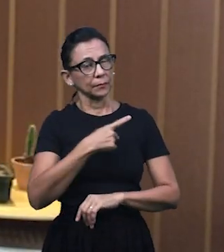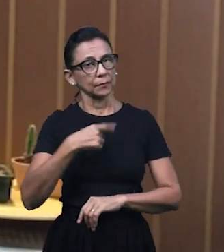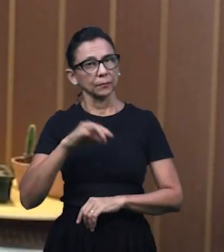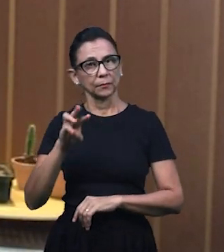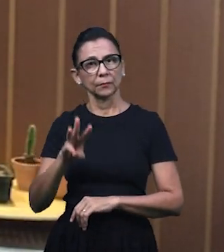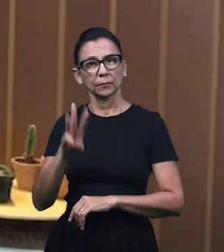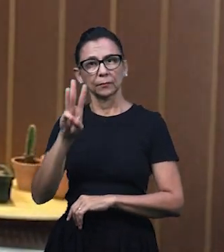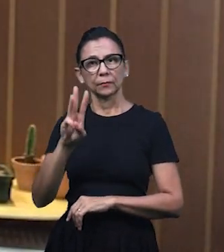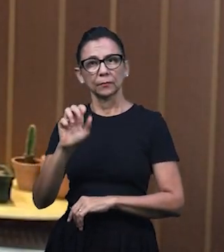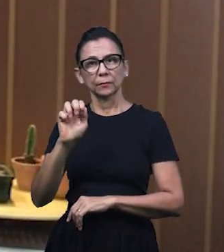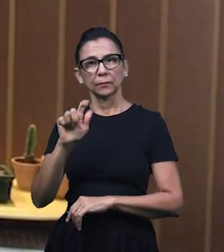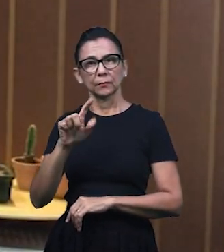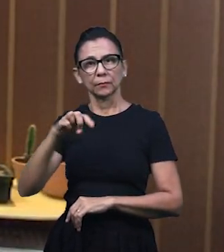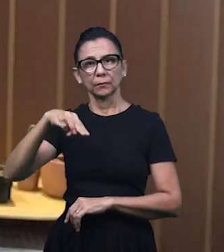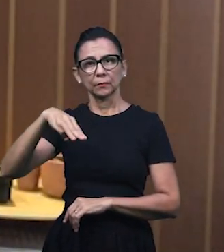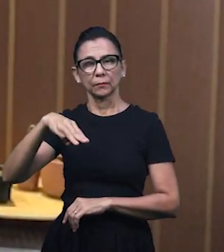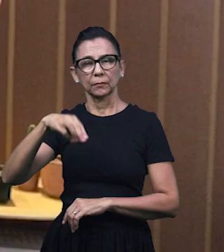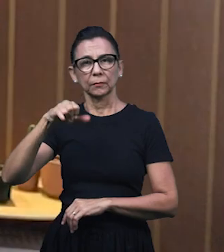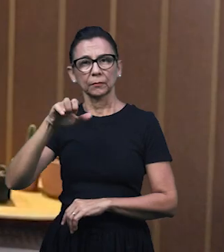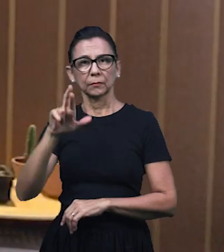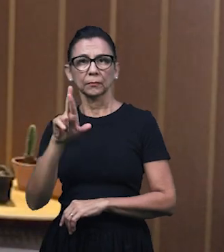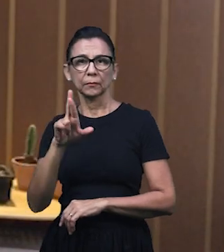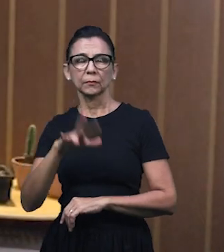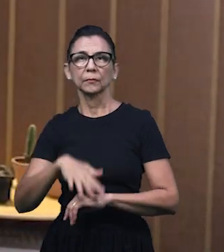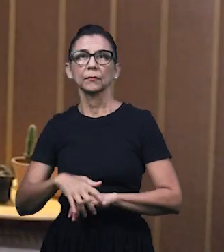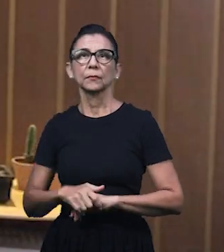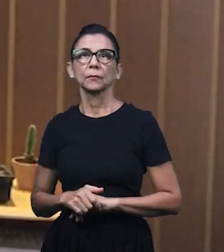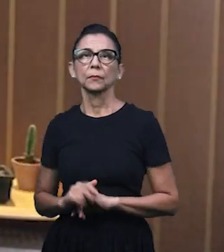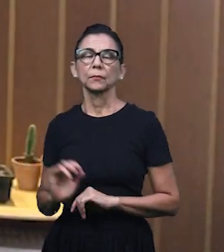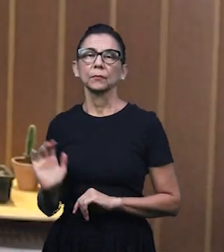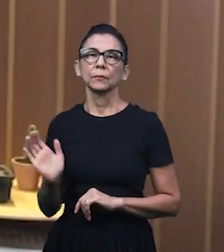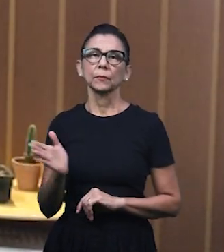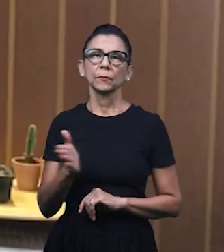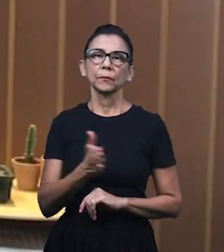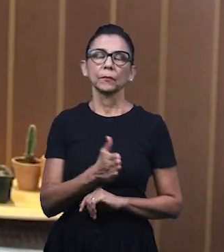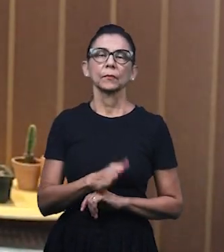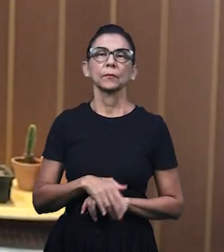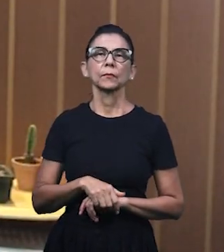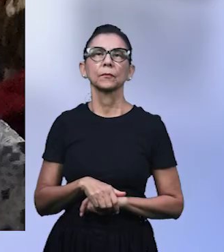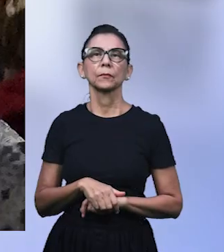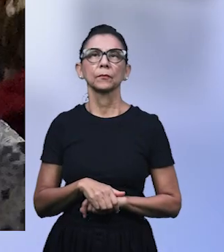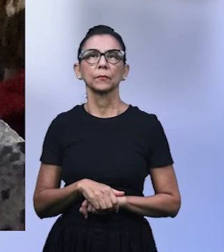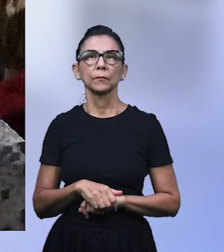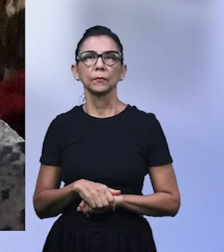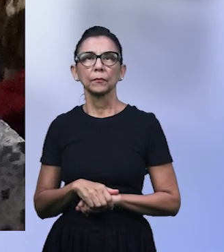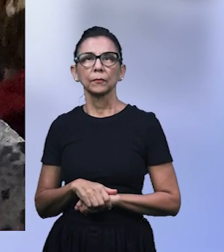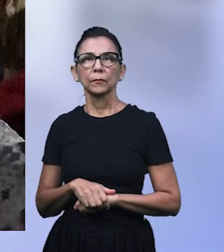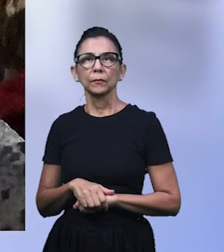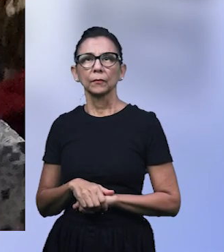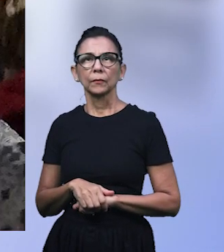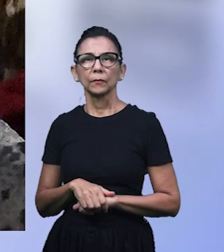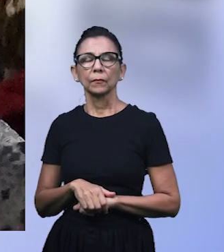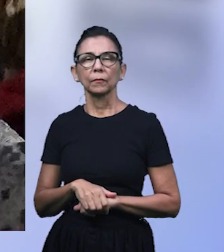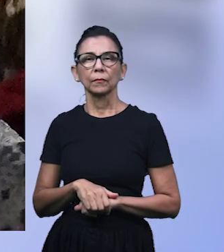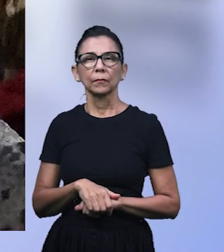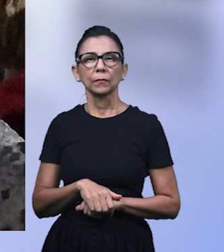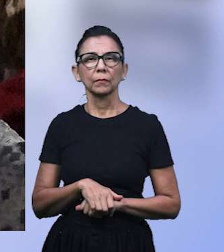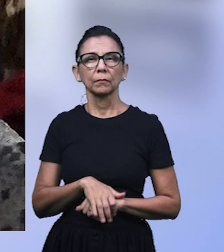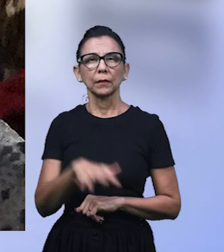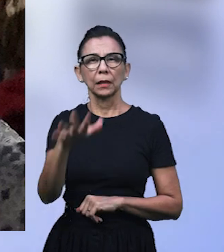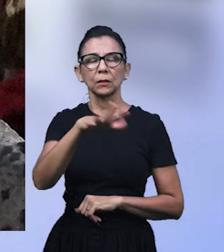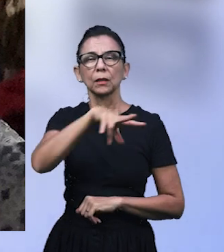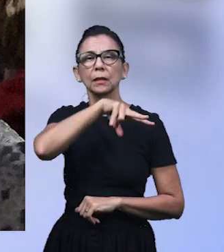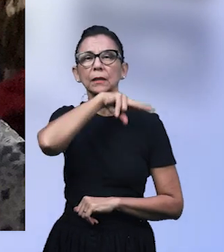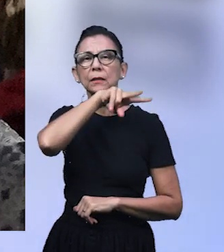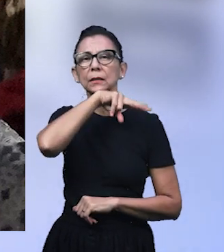Valmir comentou alguma coisa aqui, este ônibus saiu da região de Pato Branco, praticamente de Cascavel, onde veio